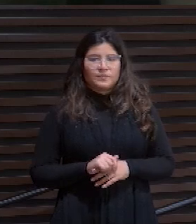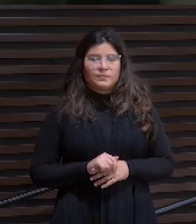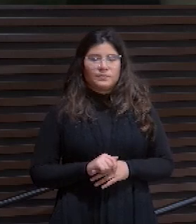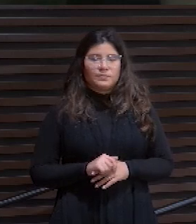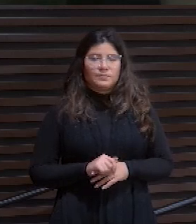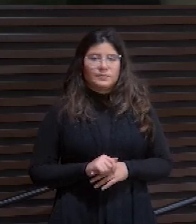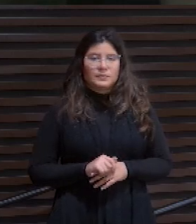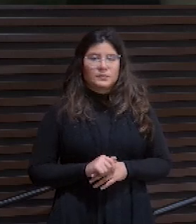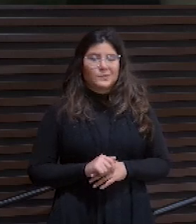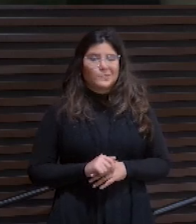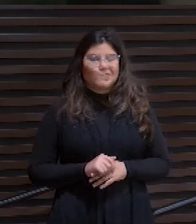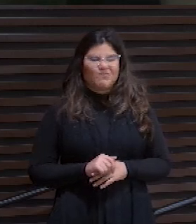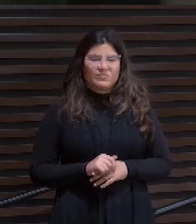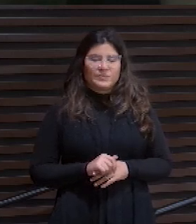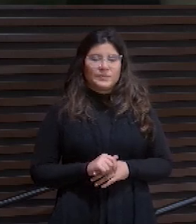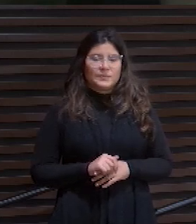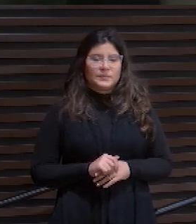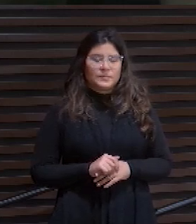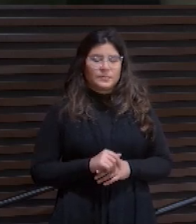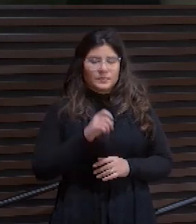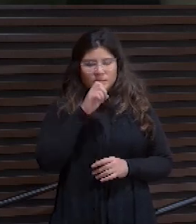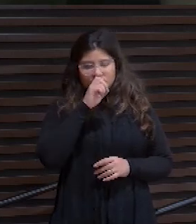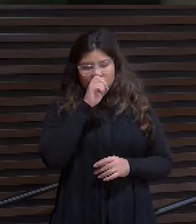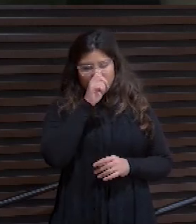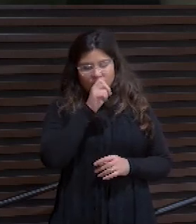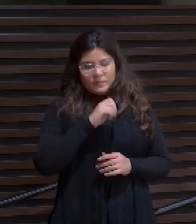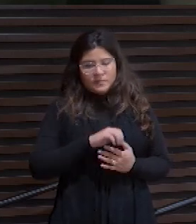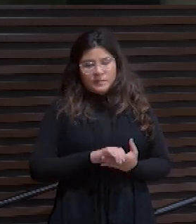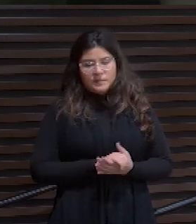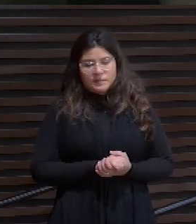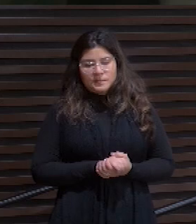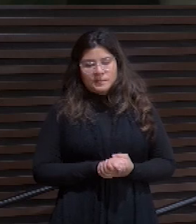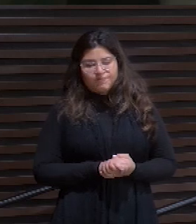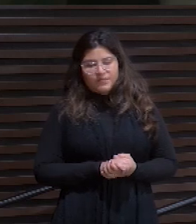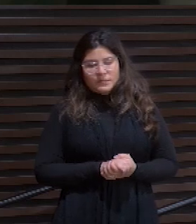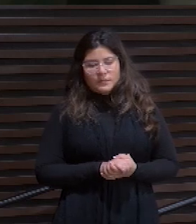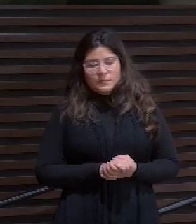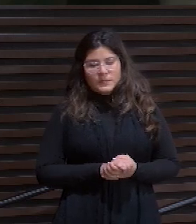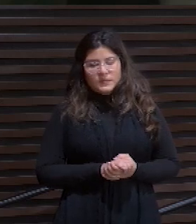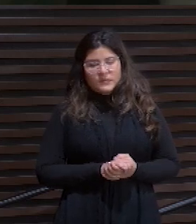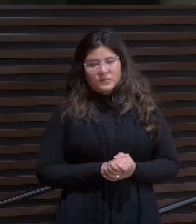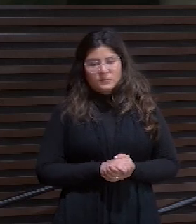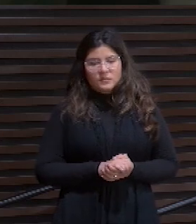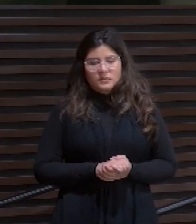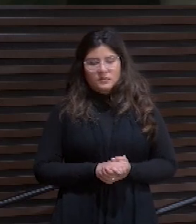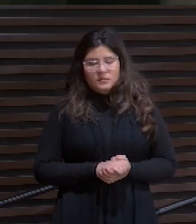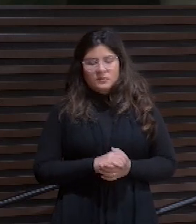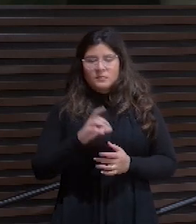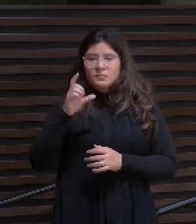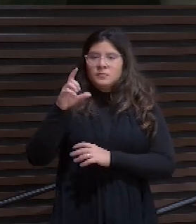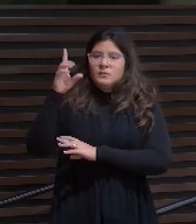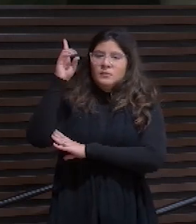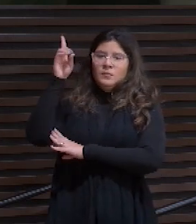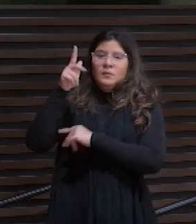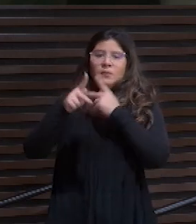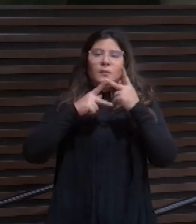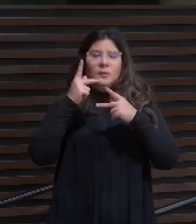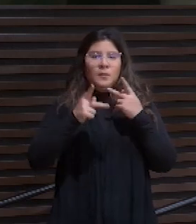Colossenses capítulo 2, dos versículos 8 a 17, a palavra de Deus diz